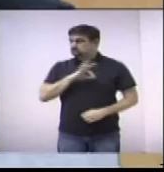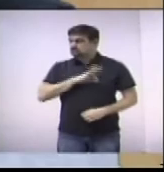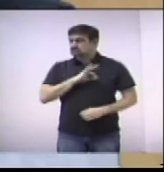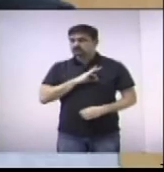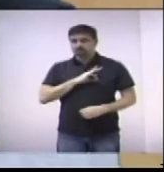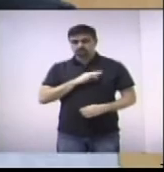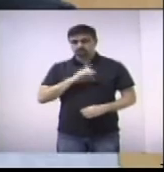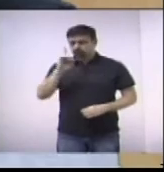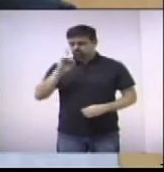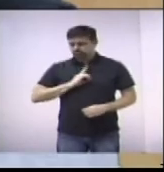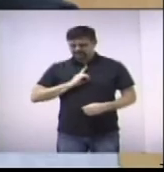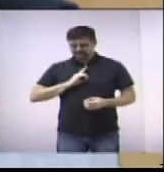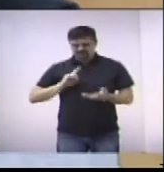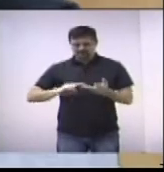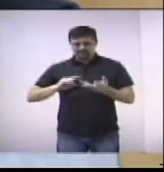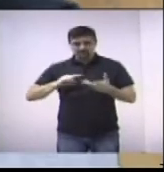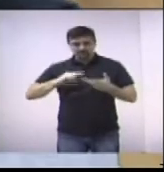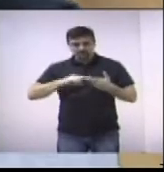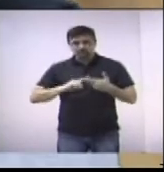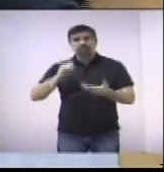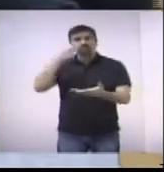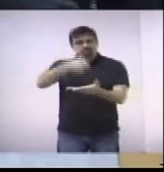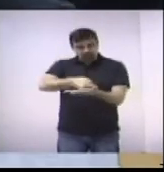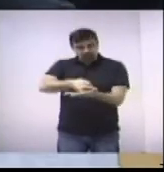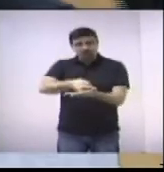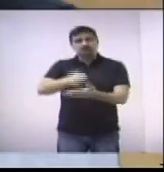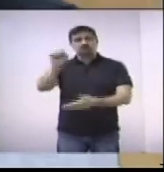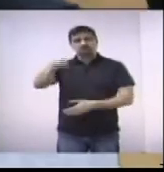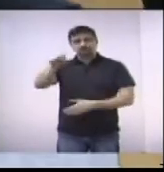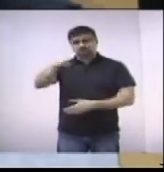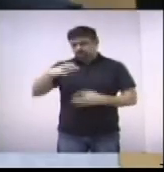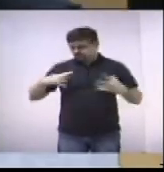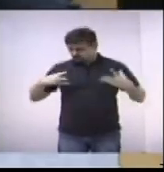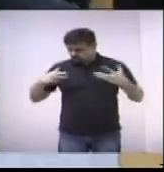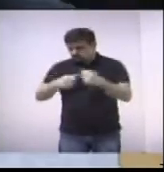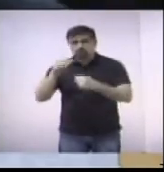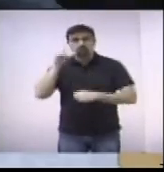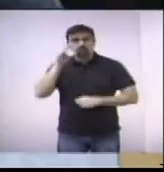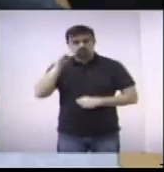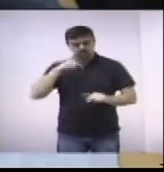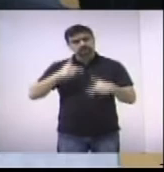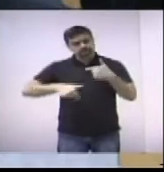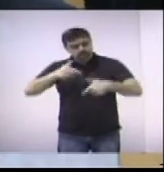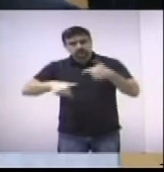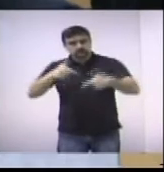os direitos, os quais a gente tem de direito.